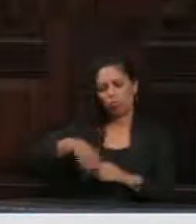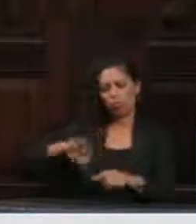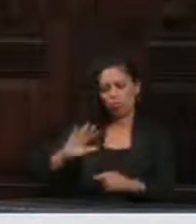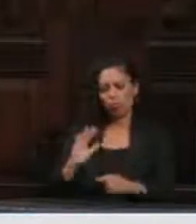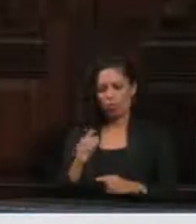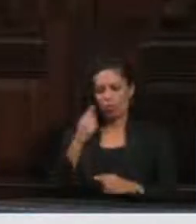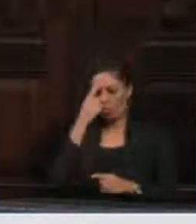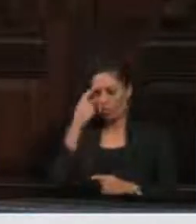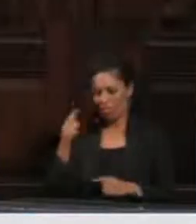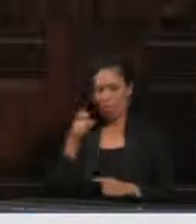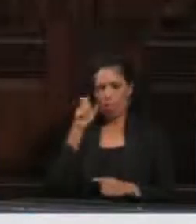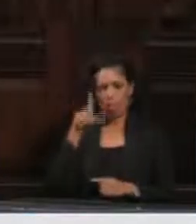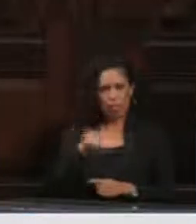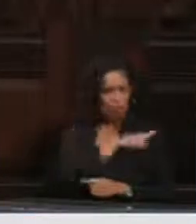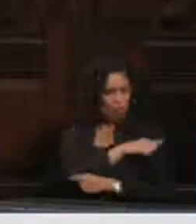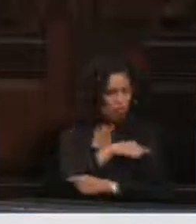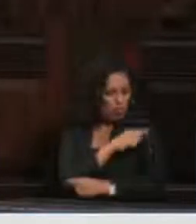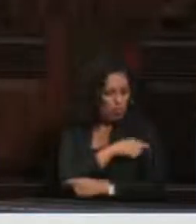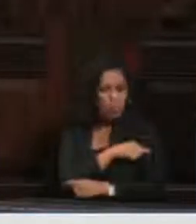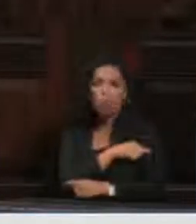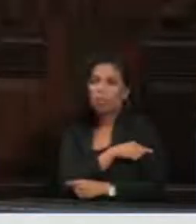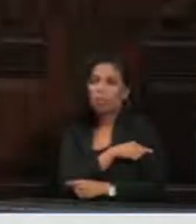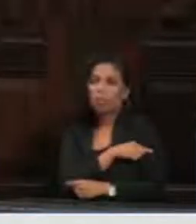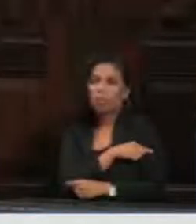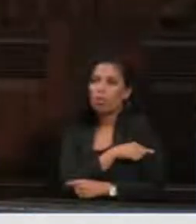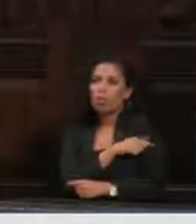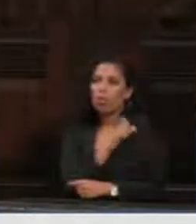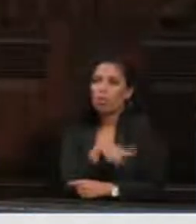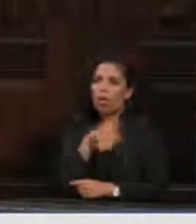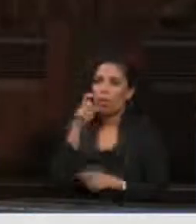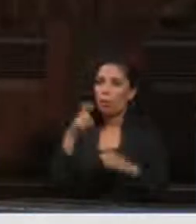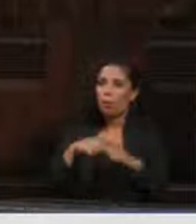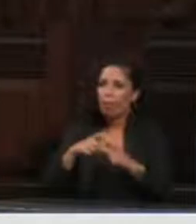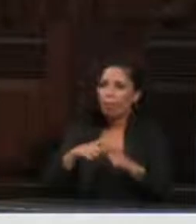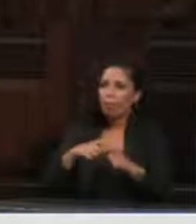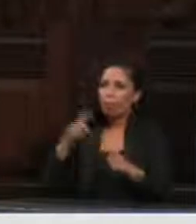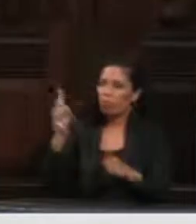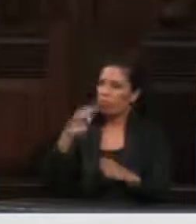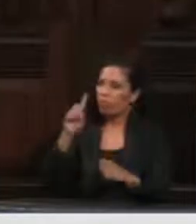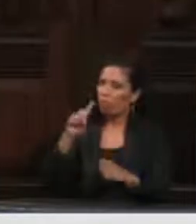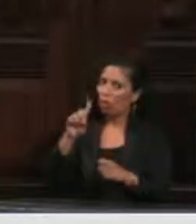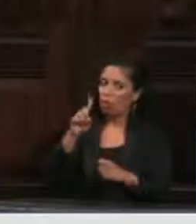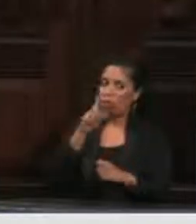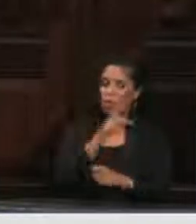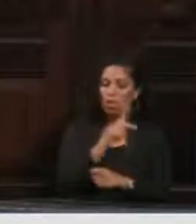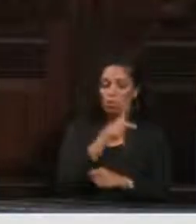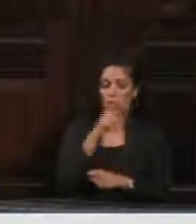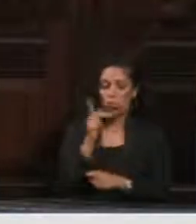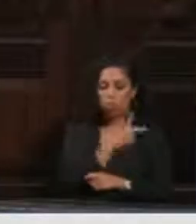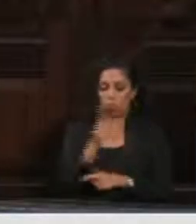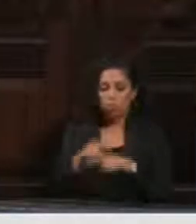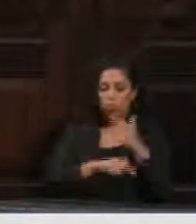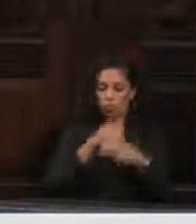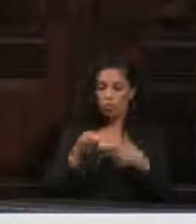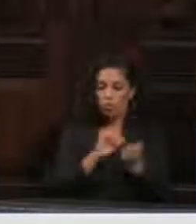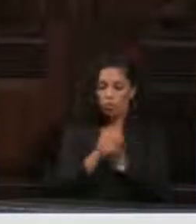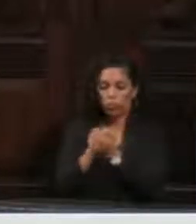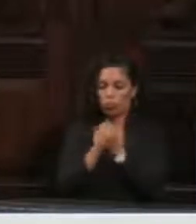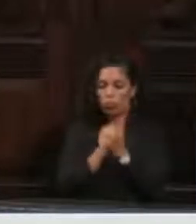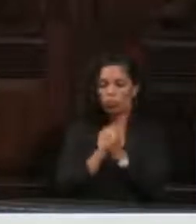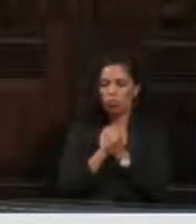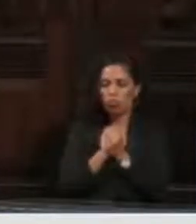com médico, porque trabalham em equipe, trabalham em prol da saúde da população,